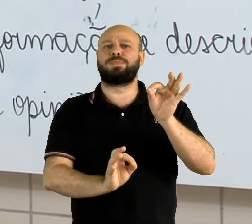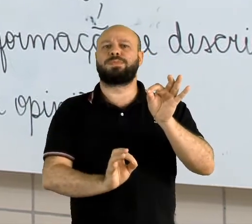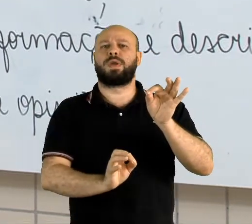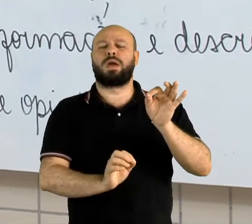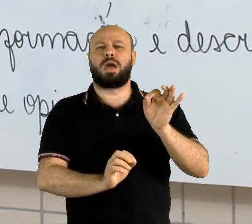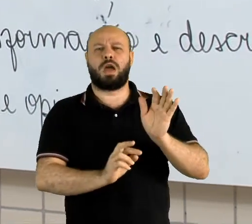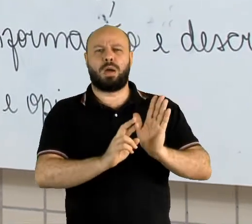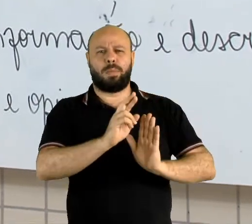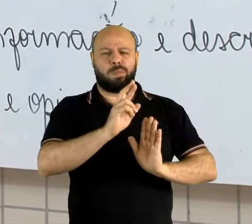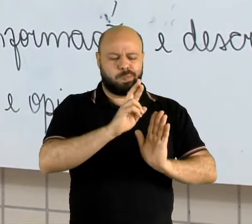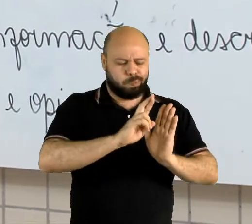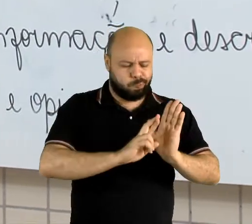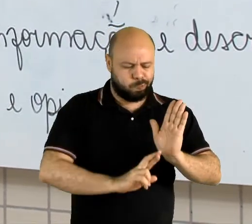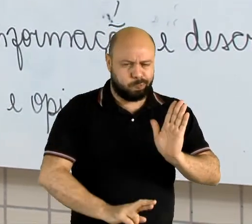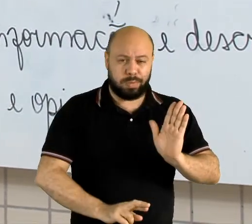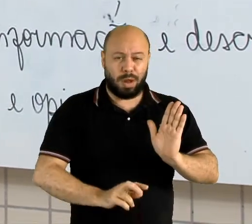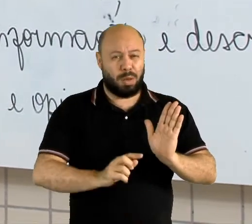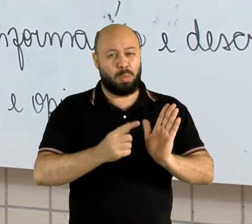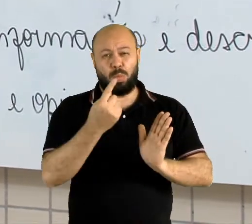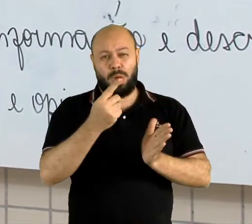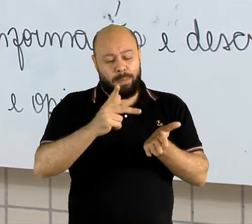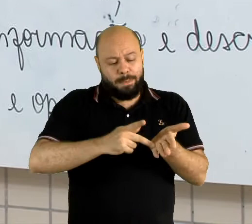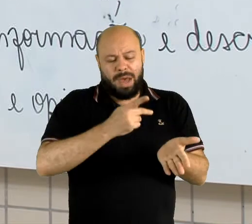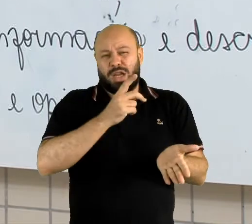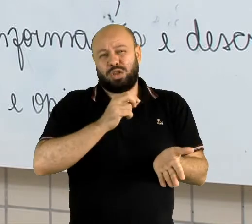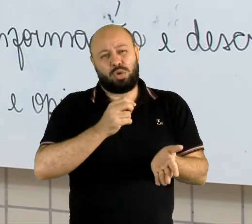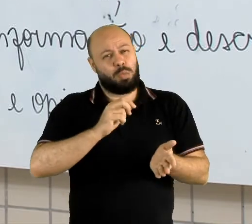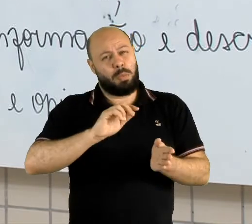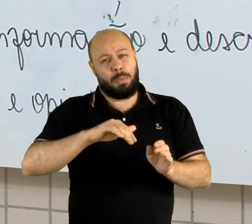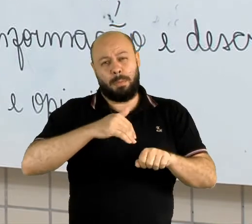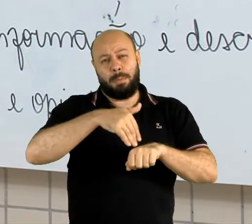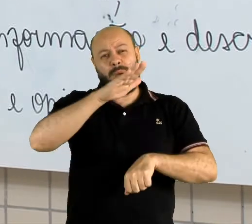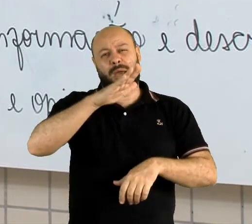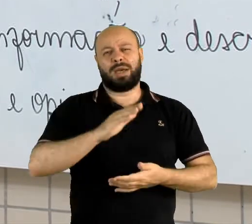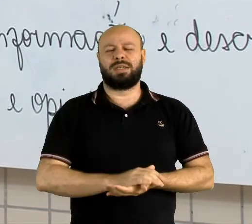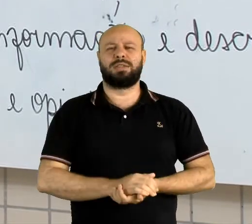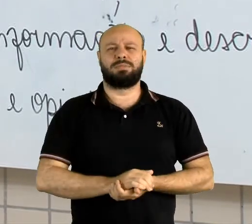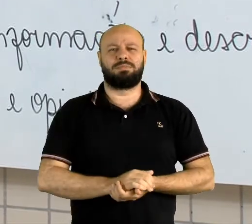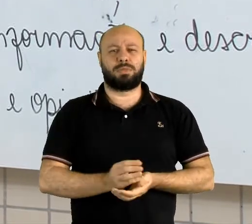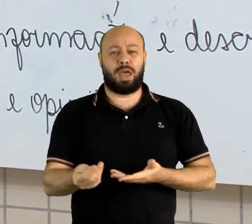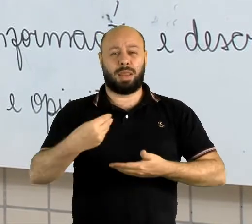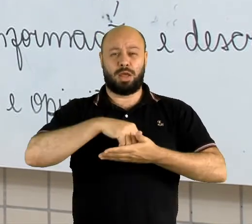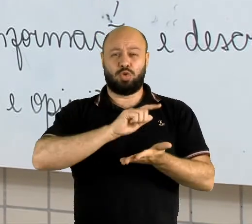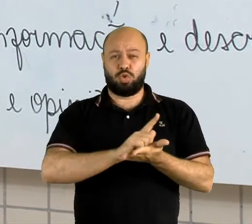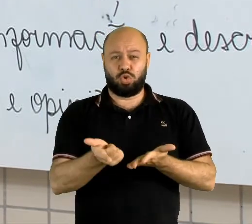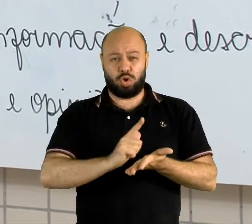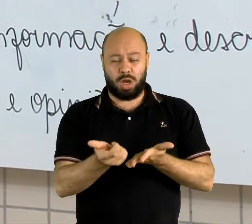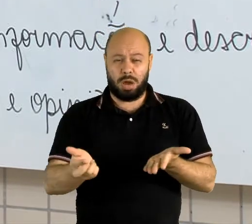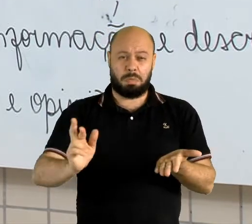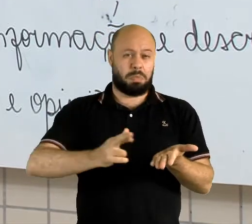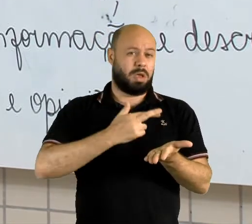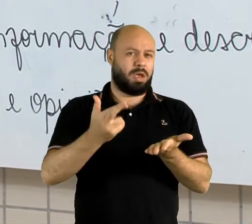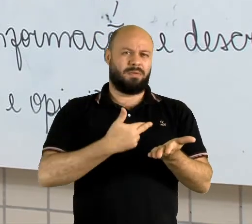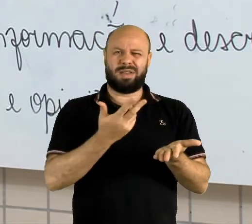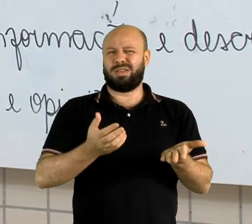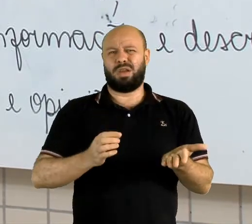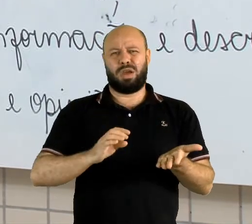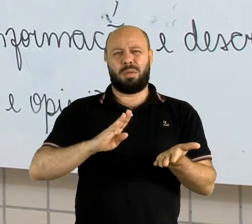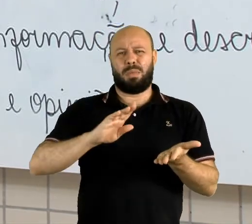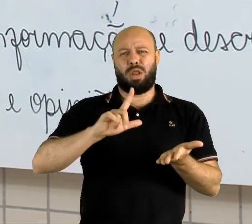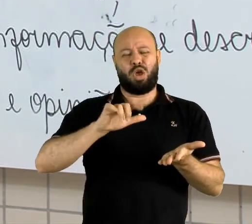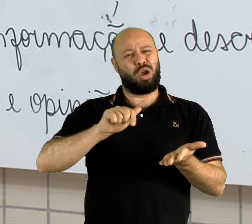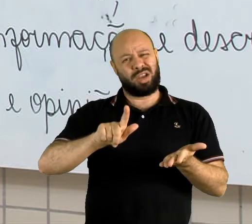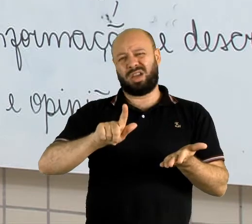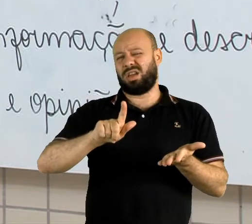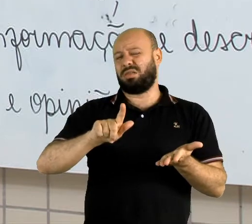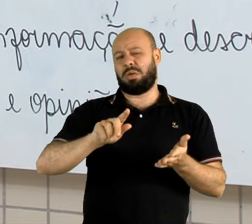pode ocupar uma página ou mais, né, de uma revista, de um jornal, ou de um blog, né, de